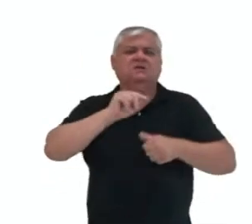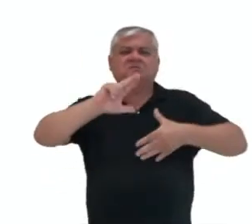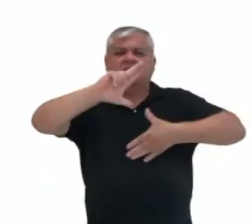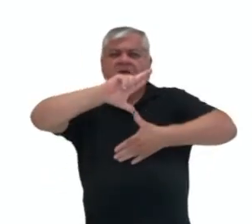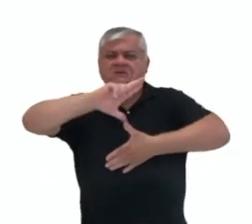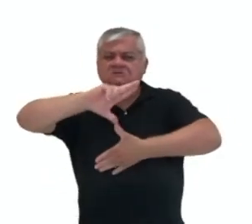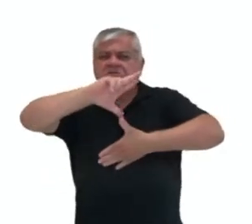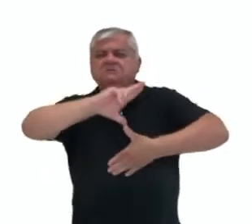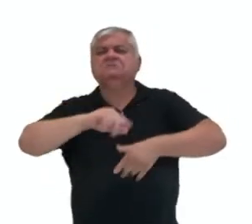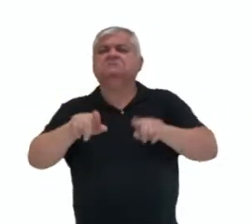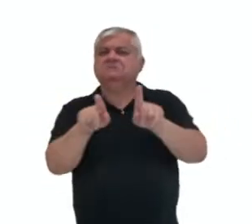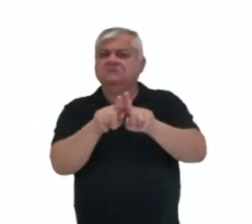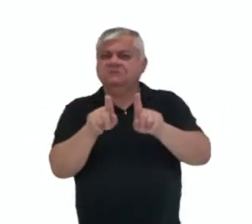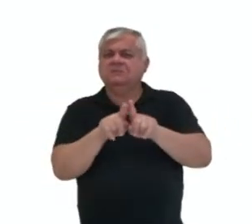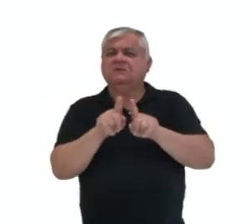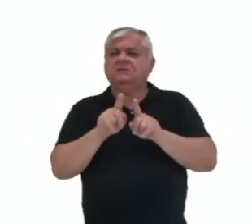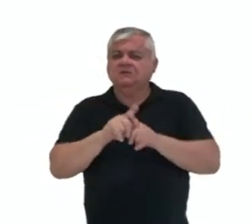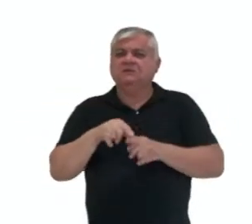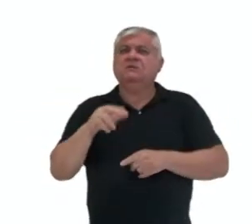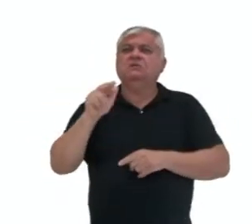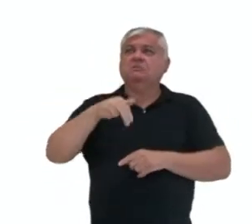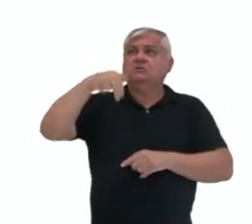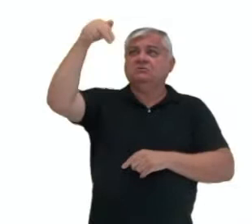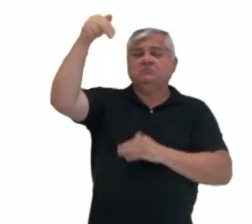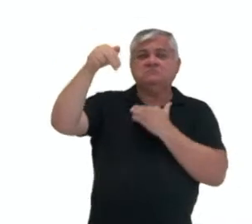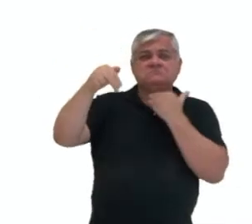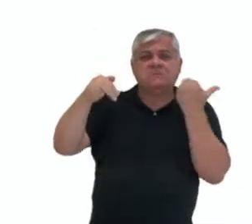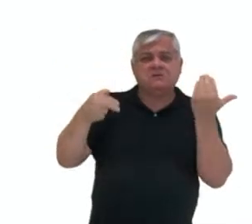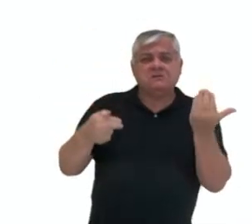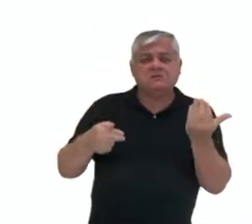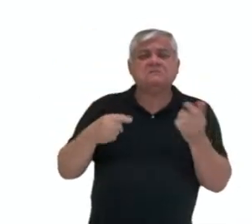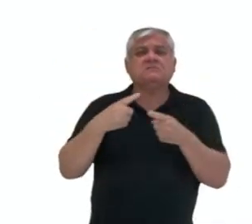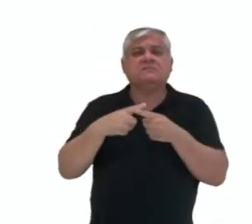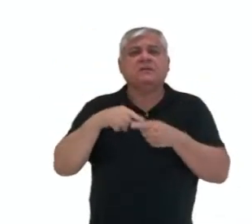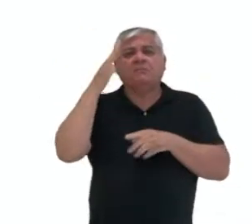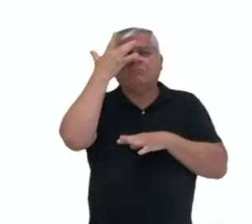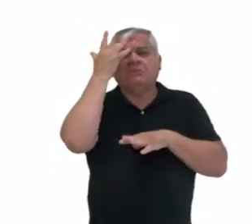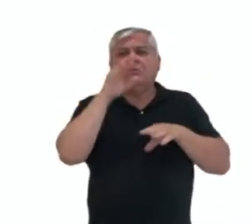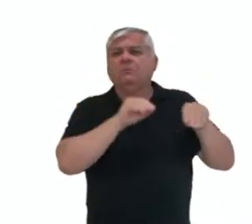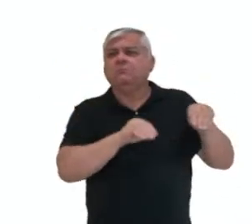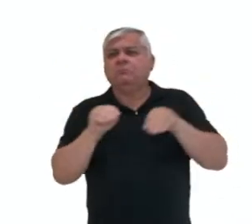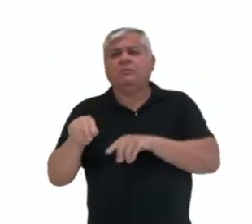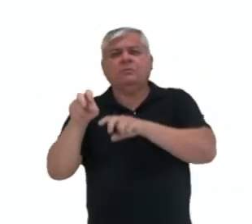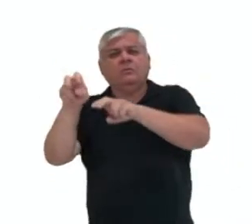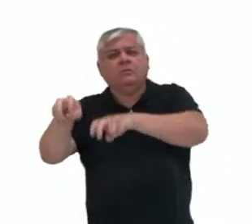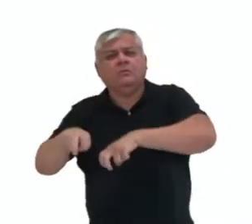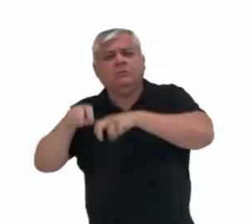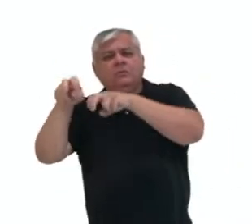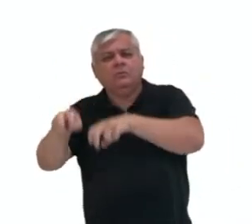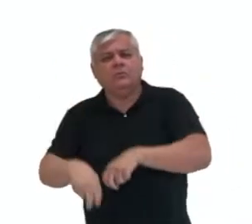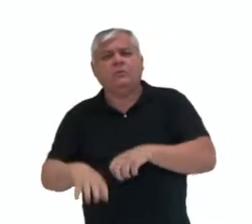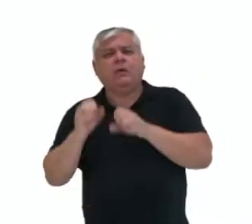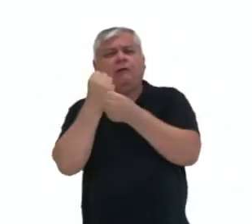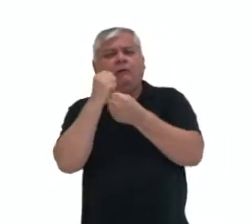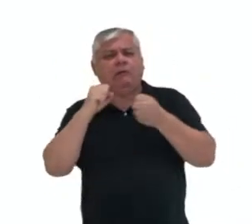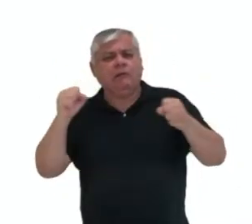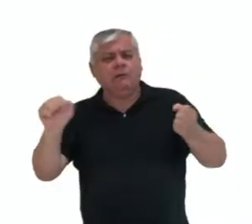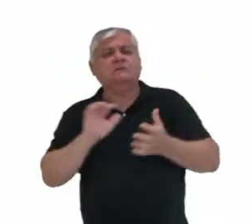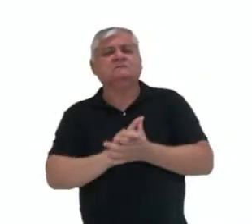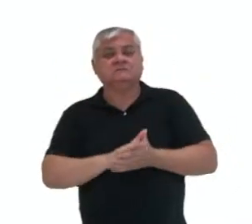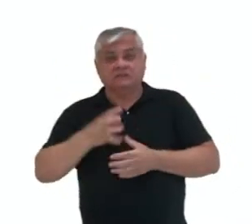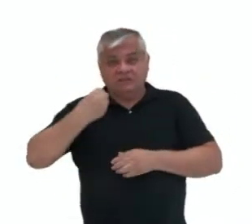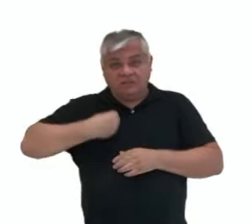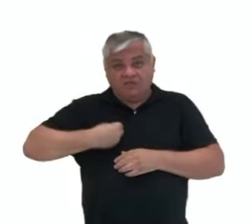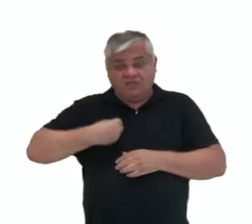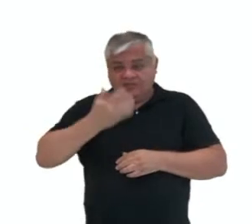latinos, já nascem mortos os nordestinos. Os retirantes e os jagunços, o sertão é do tamanho do mundo. Dessa vida nada